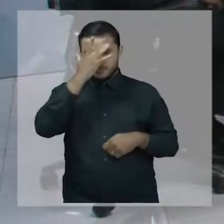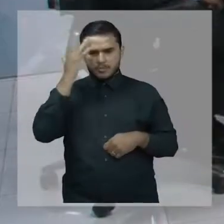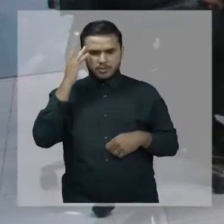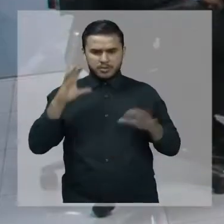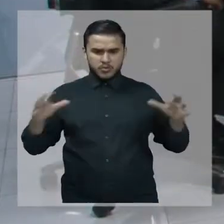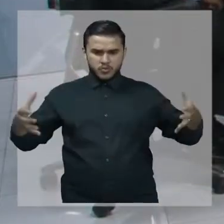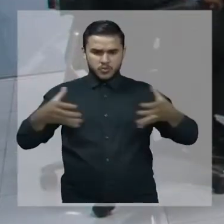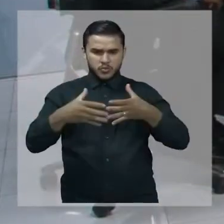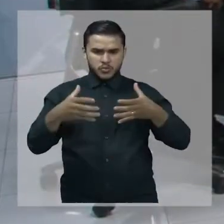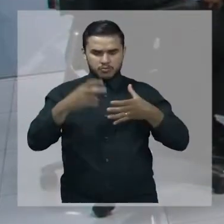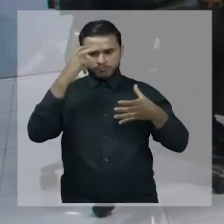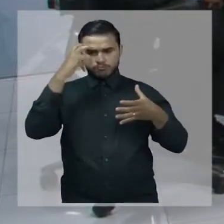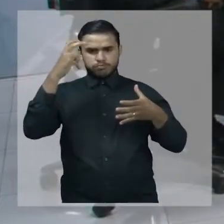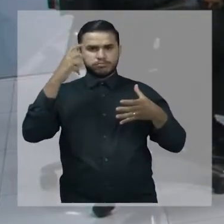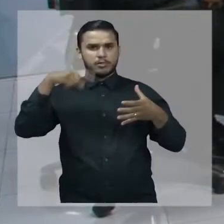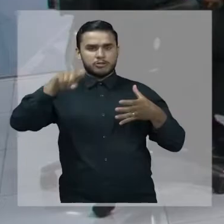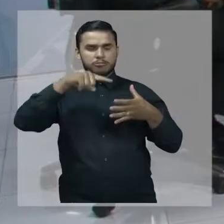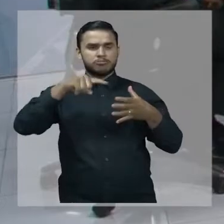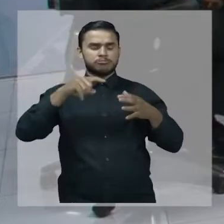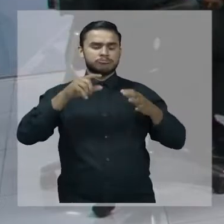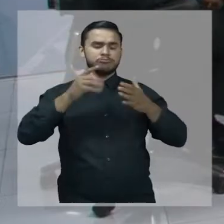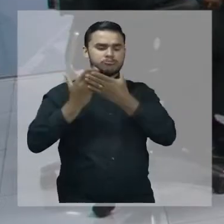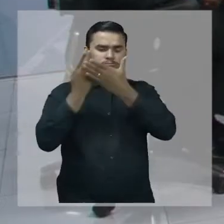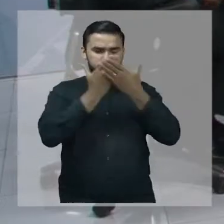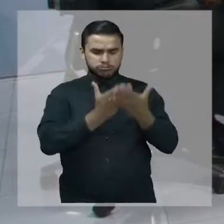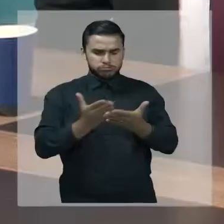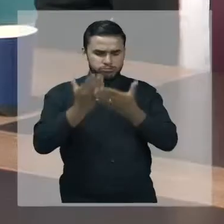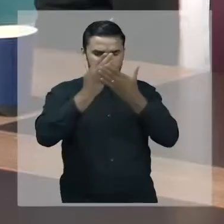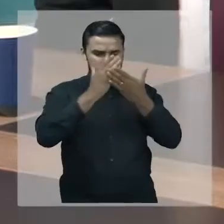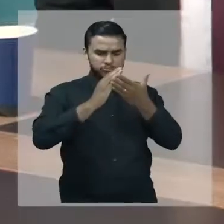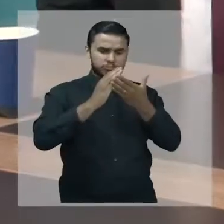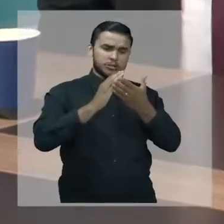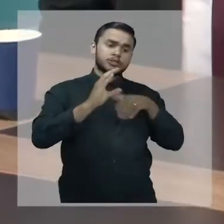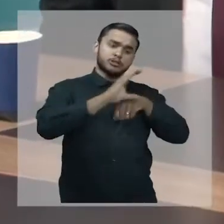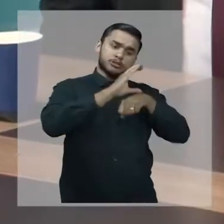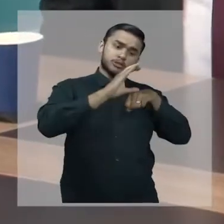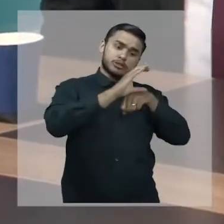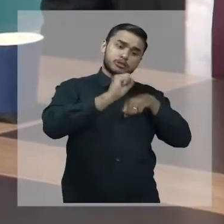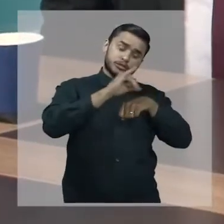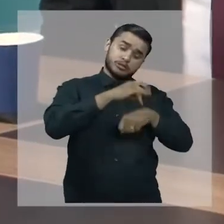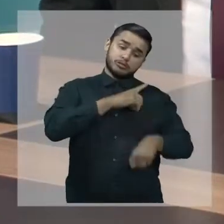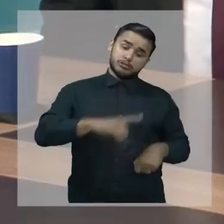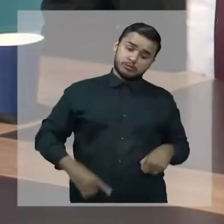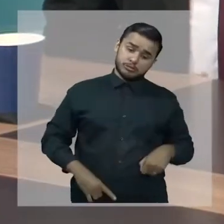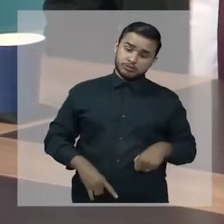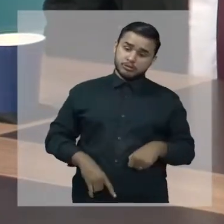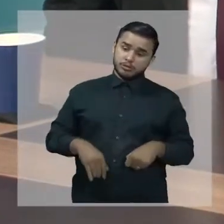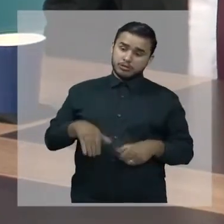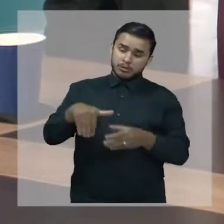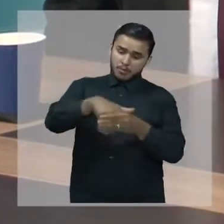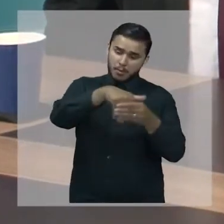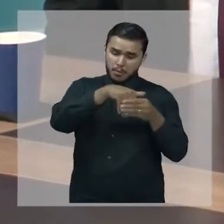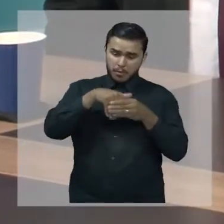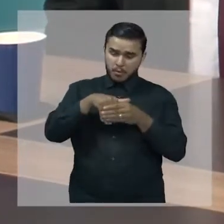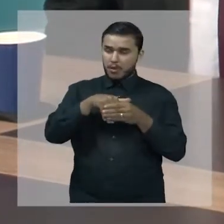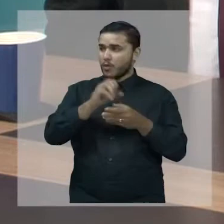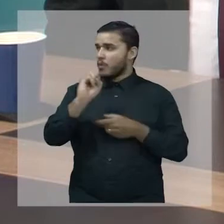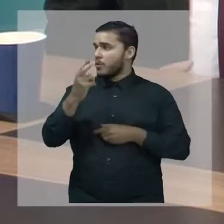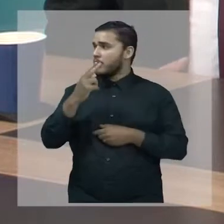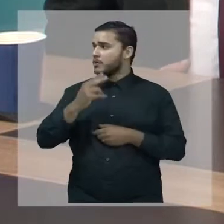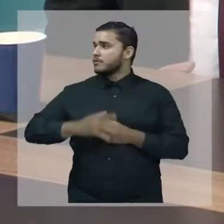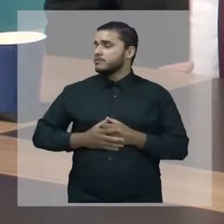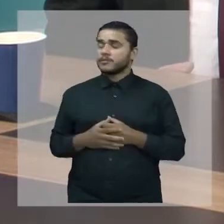de notáveis para elaborar um texto que seria posteriormente referendado ou não pelos que se